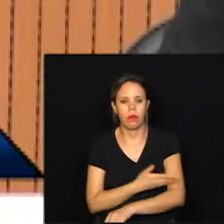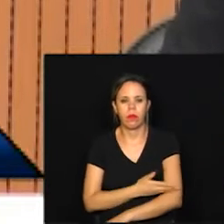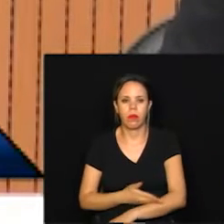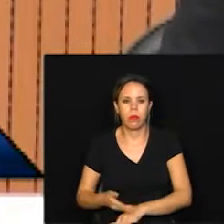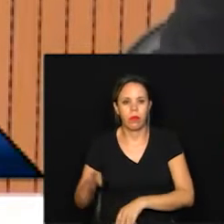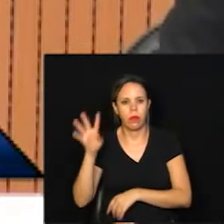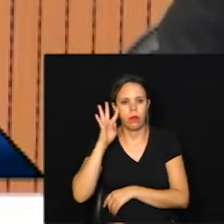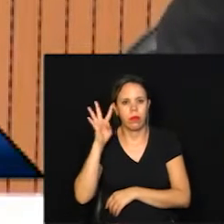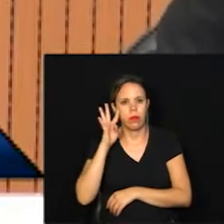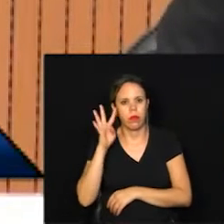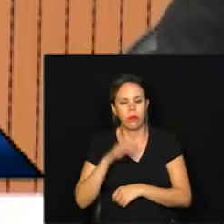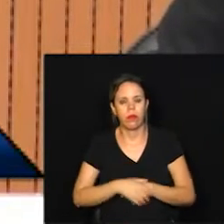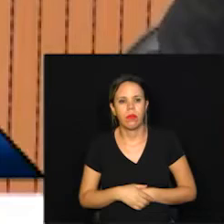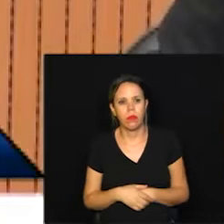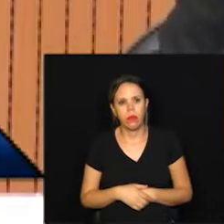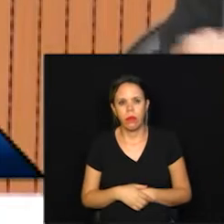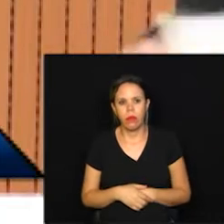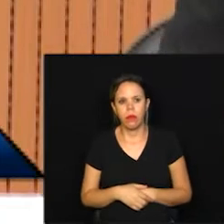de quarta-feira.